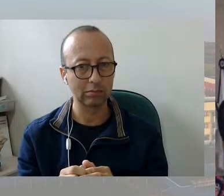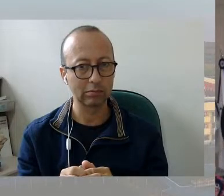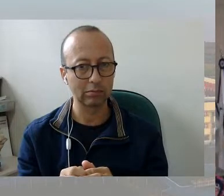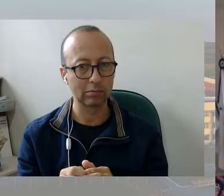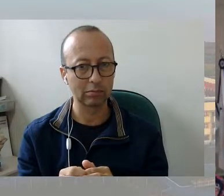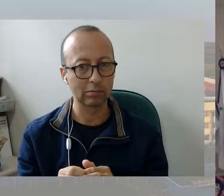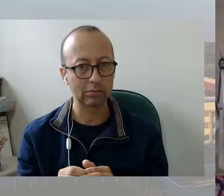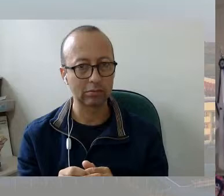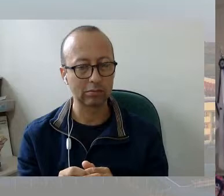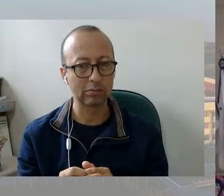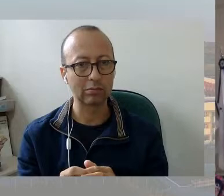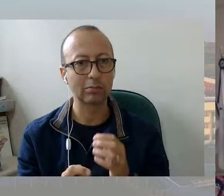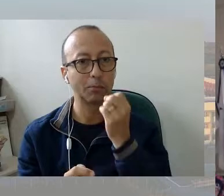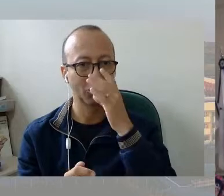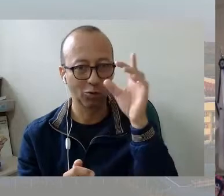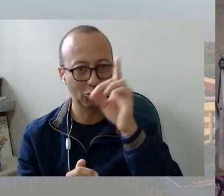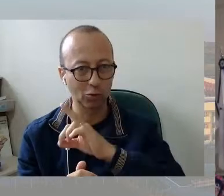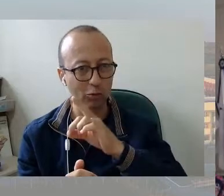Bom dia,